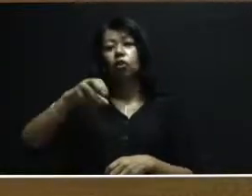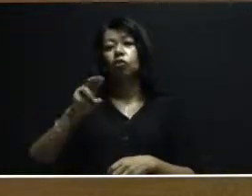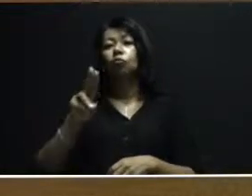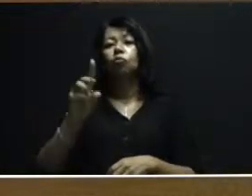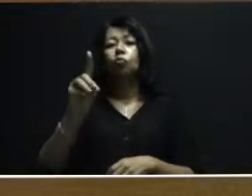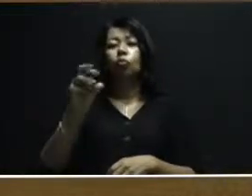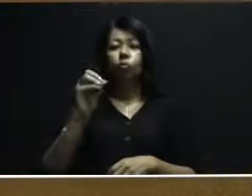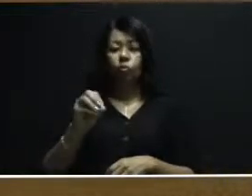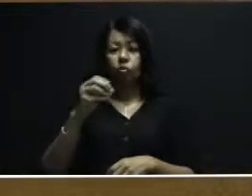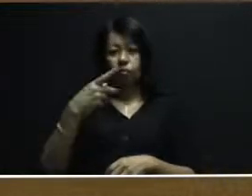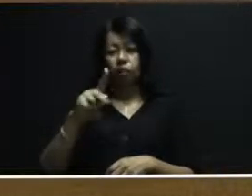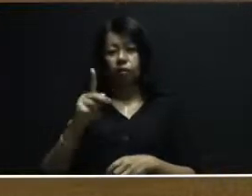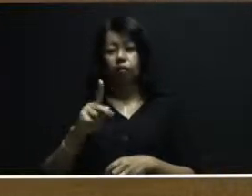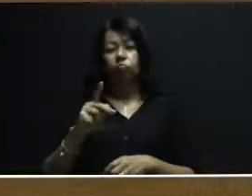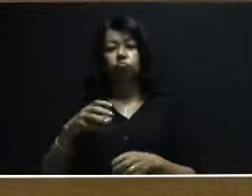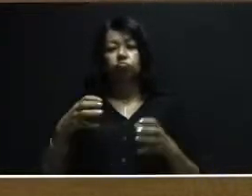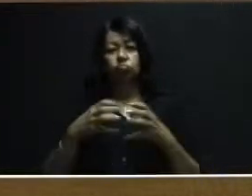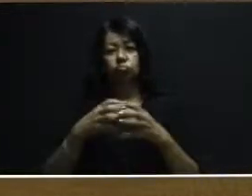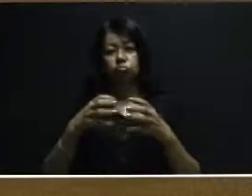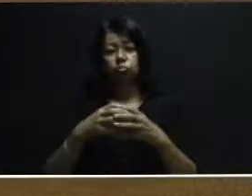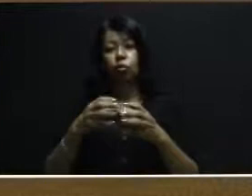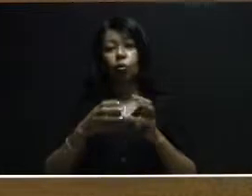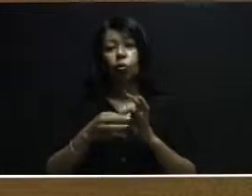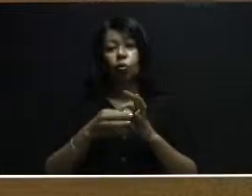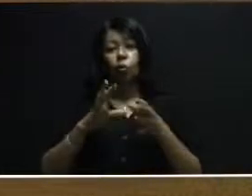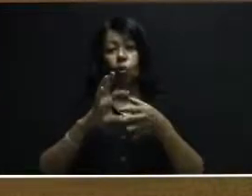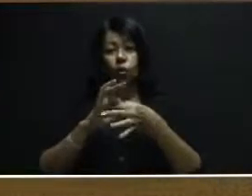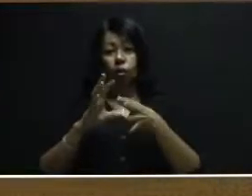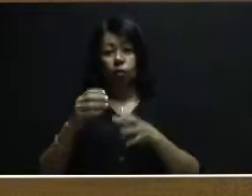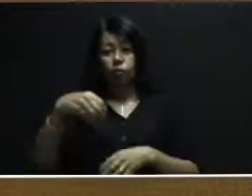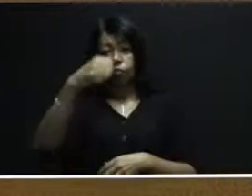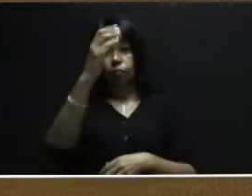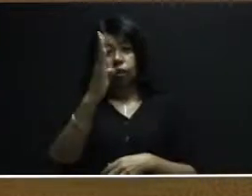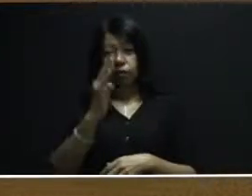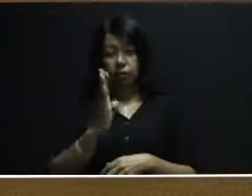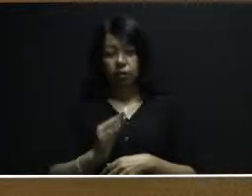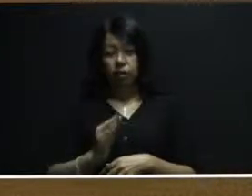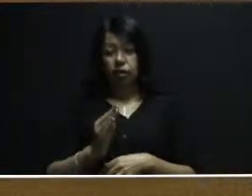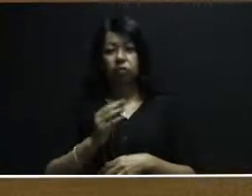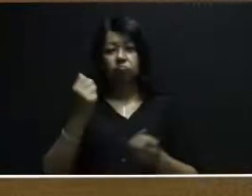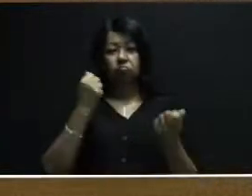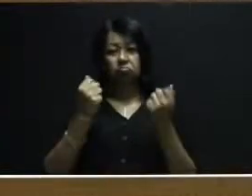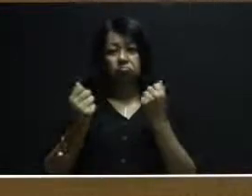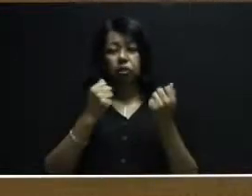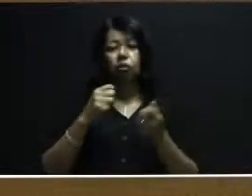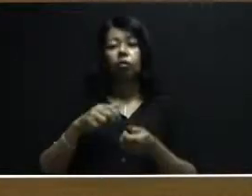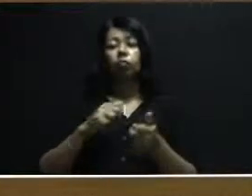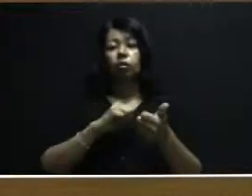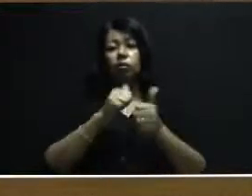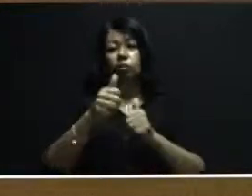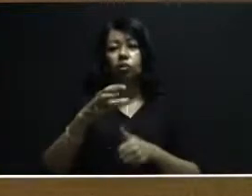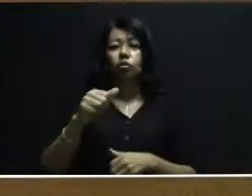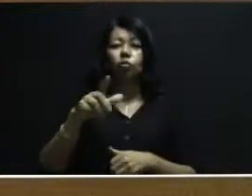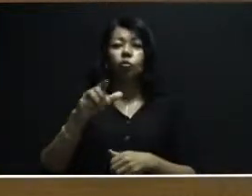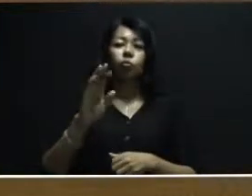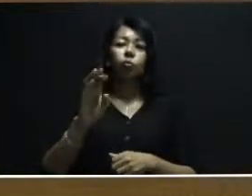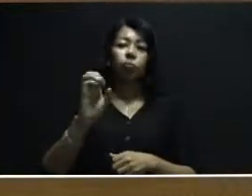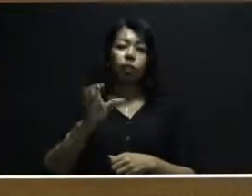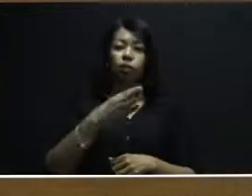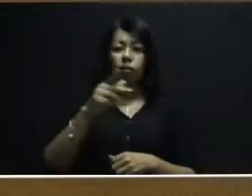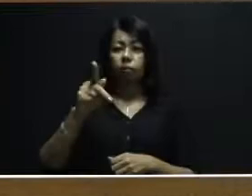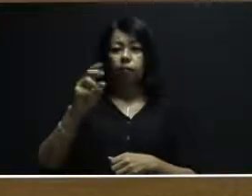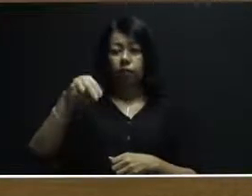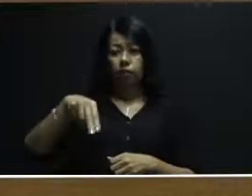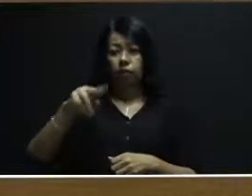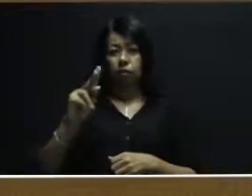pelo Comitê Olímpico Brasileiro. Atleta do Esporte Clube Pinheiros por 15 anos, Alexander se